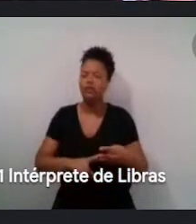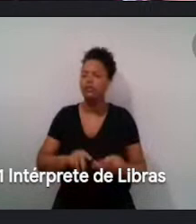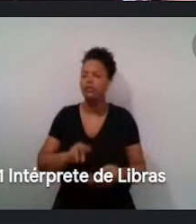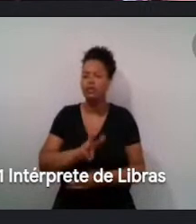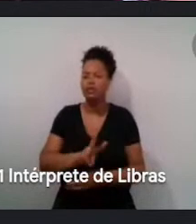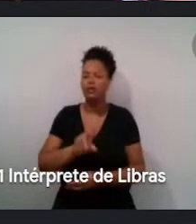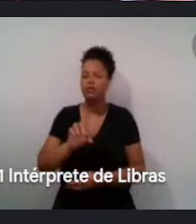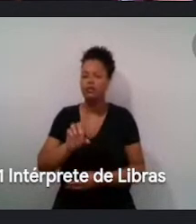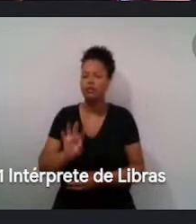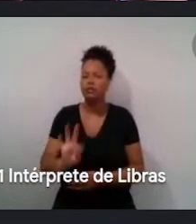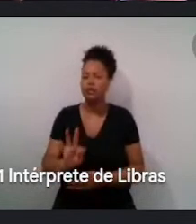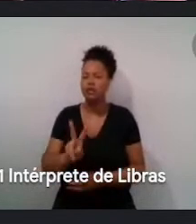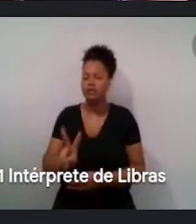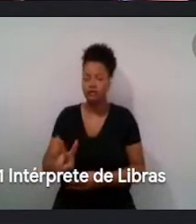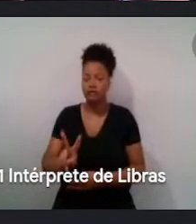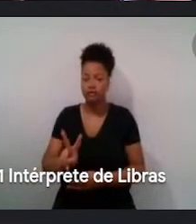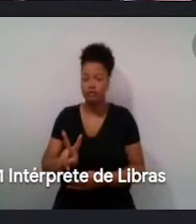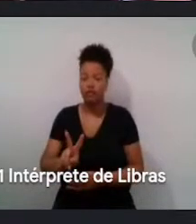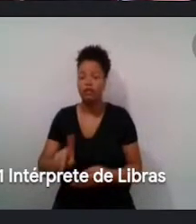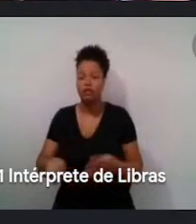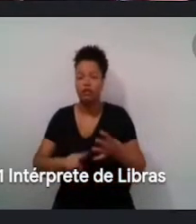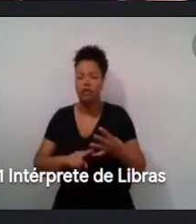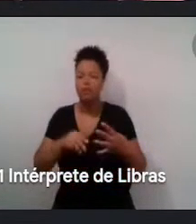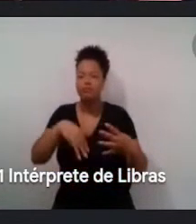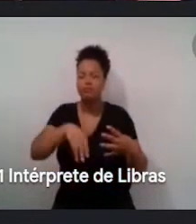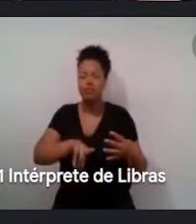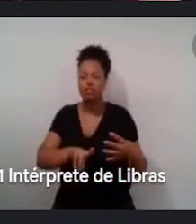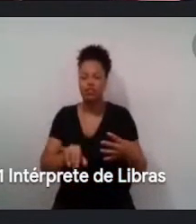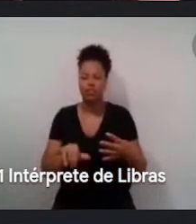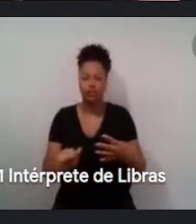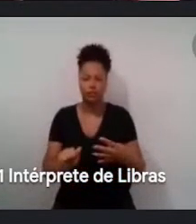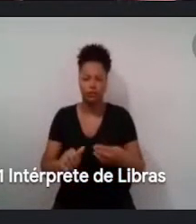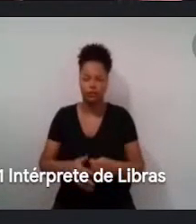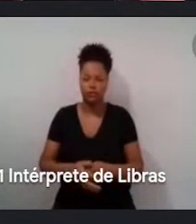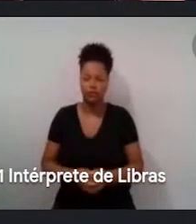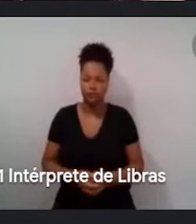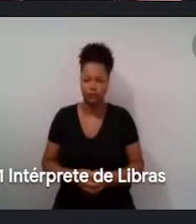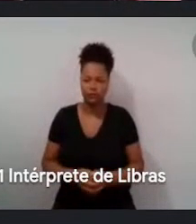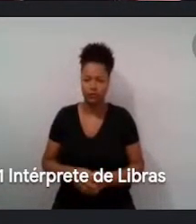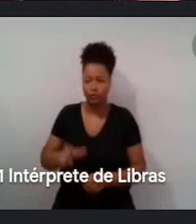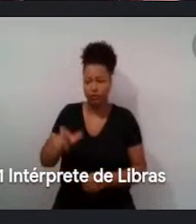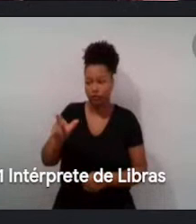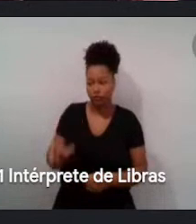Publicidade e Mídia Digital Limitada. Recorrida.